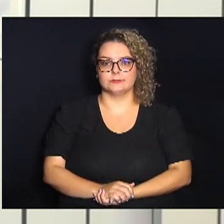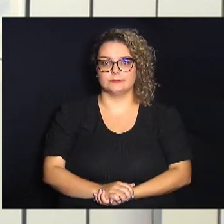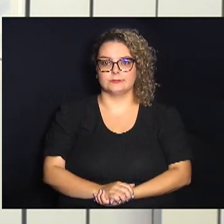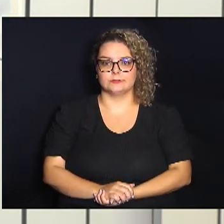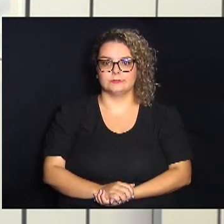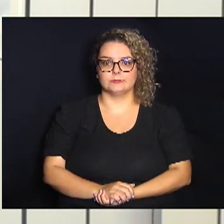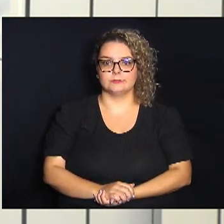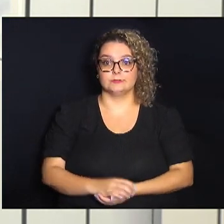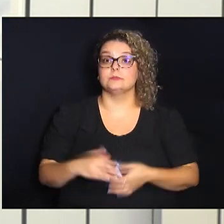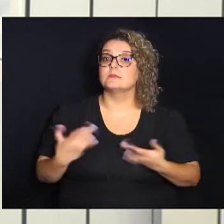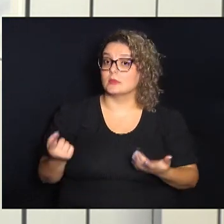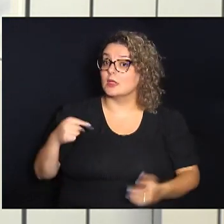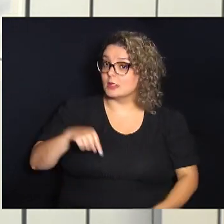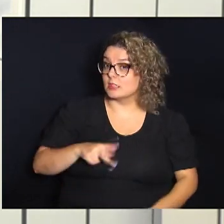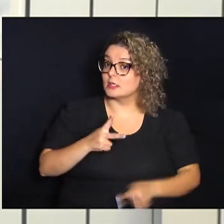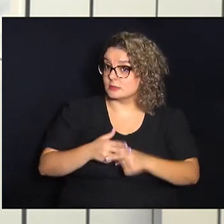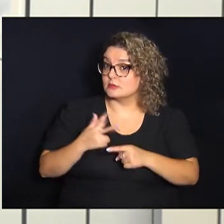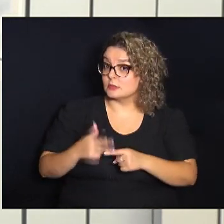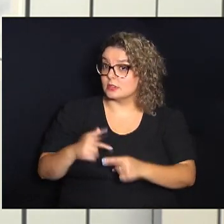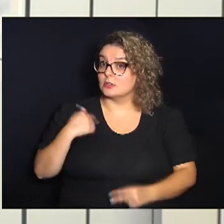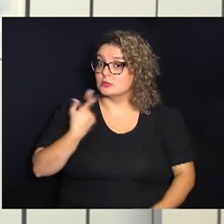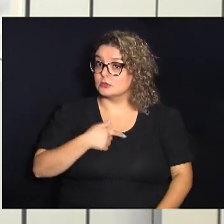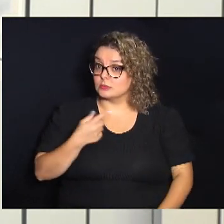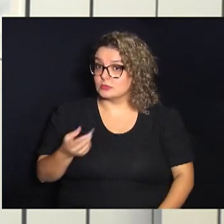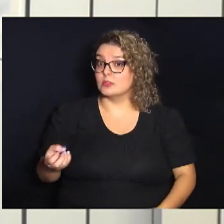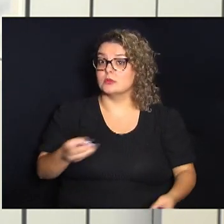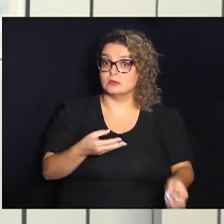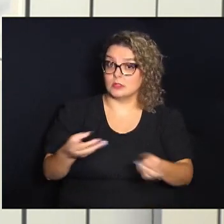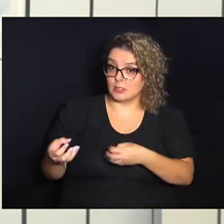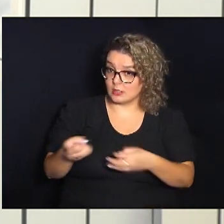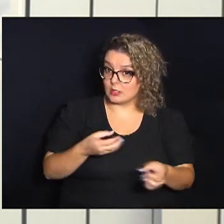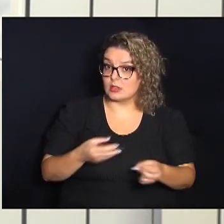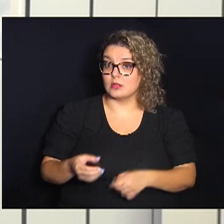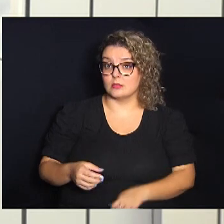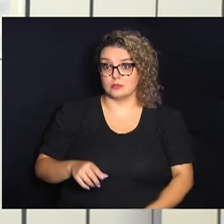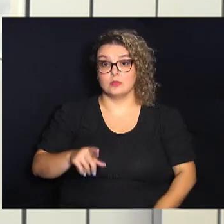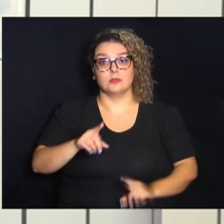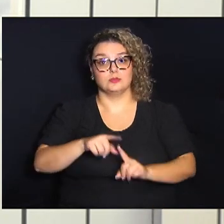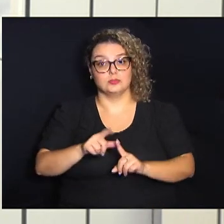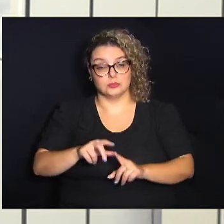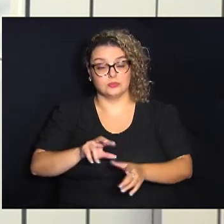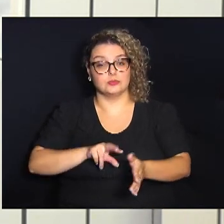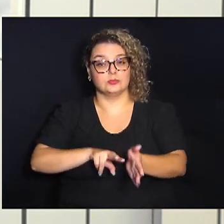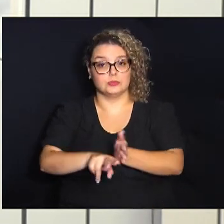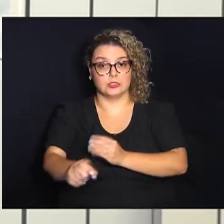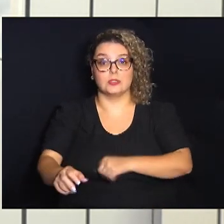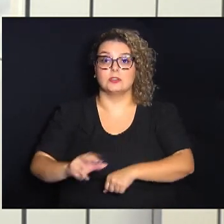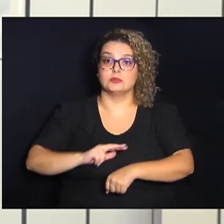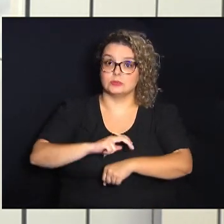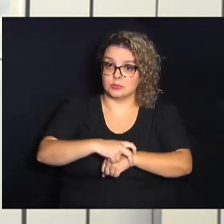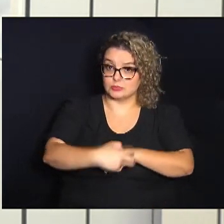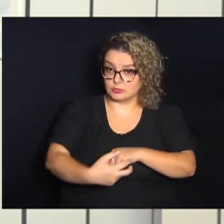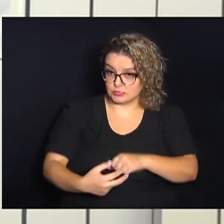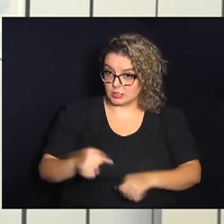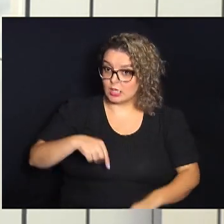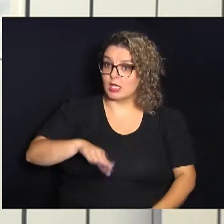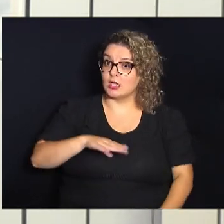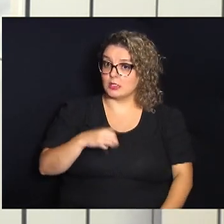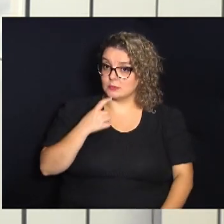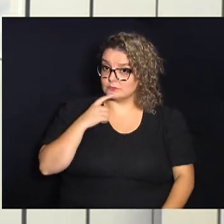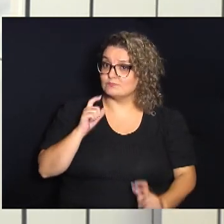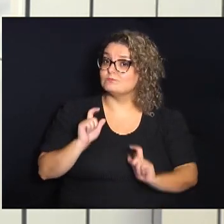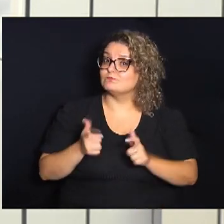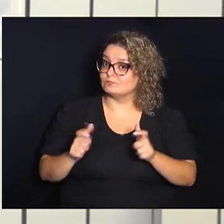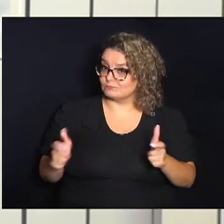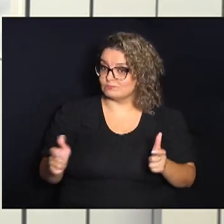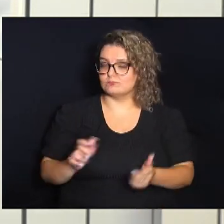E ainda nesta edição nós vamos atualizar os casos de dengue aqui no município de Campinas, que tem crescido